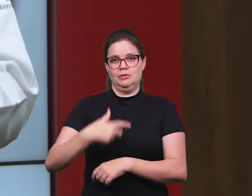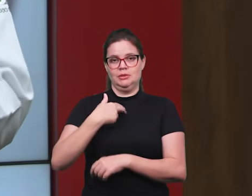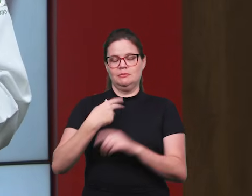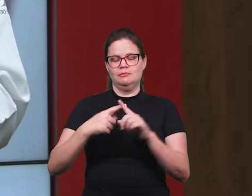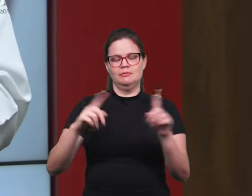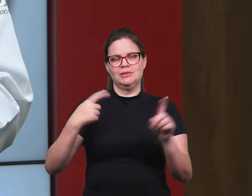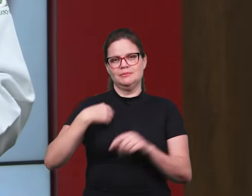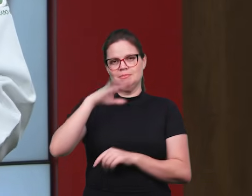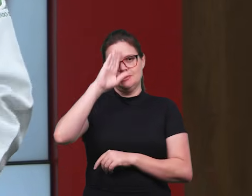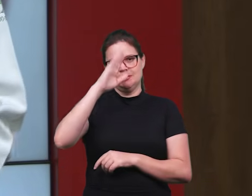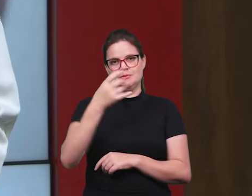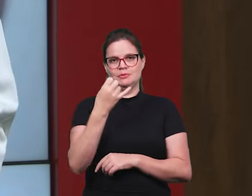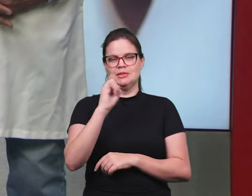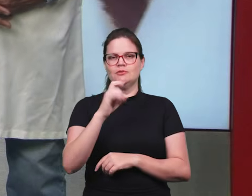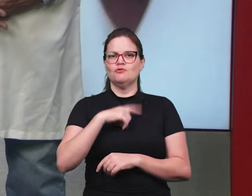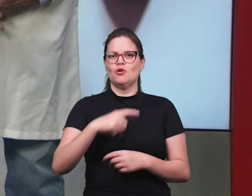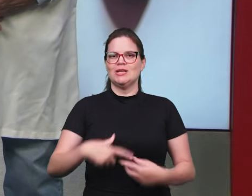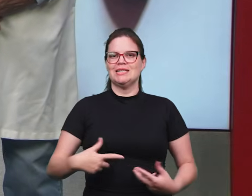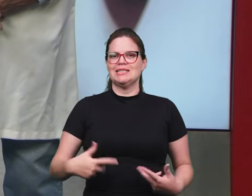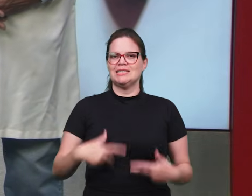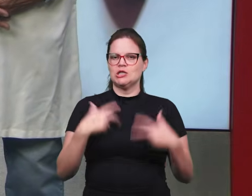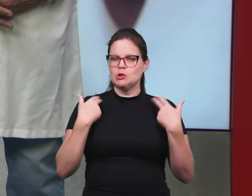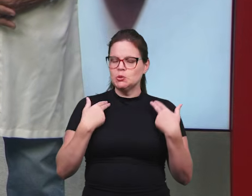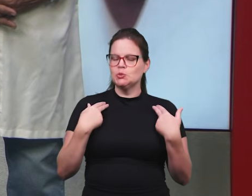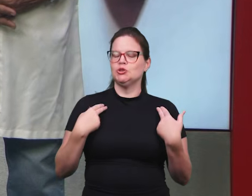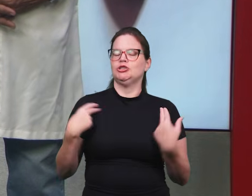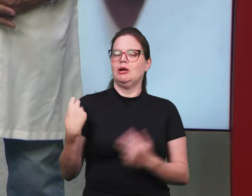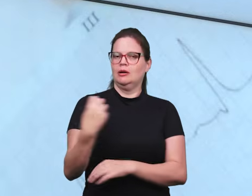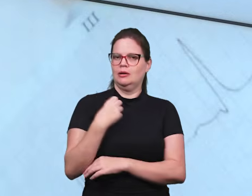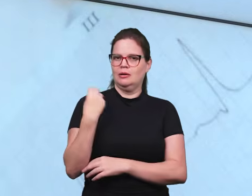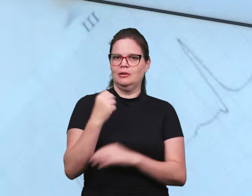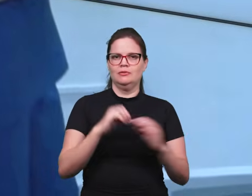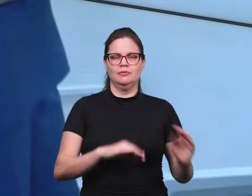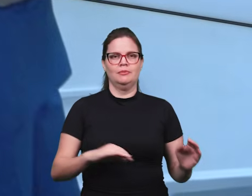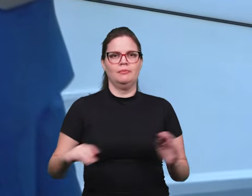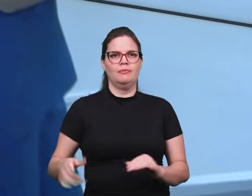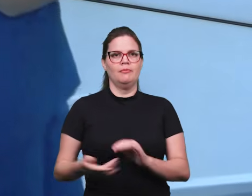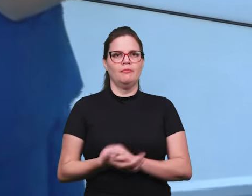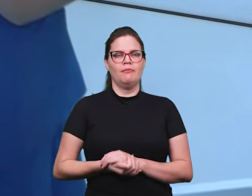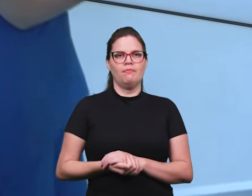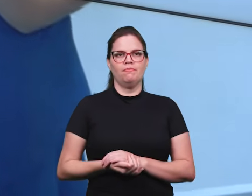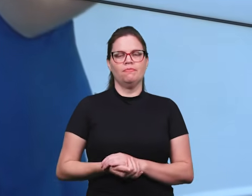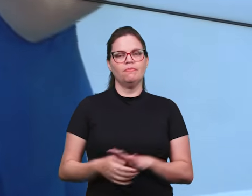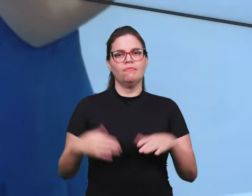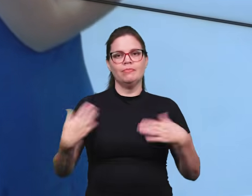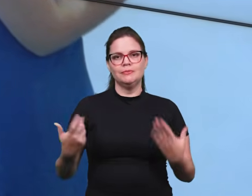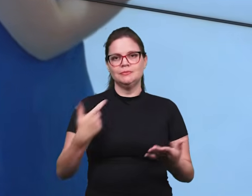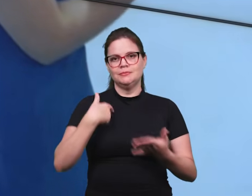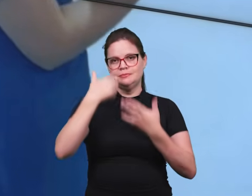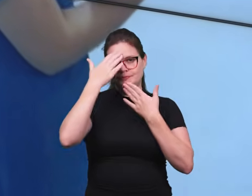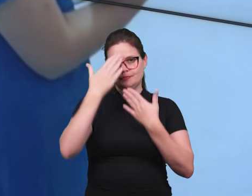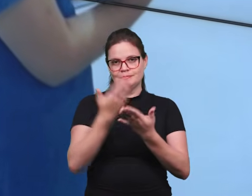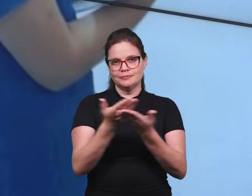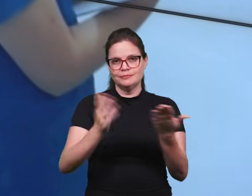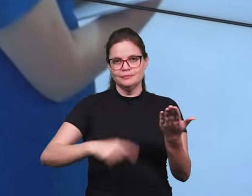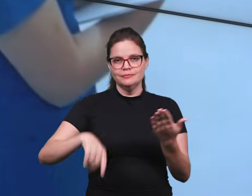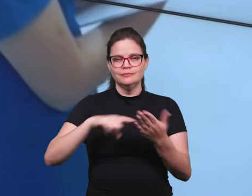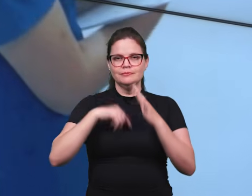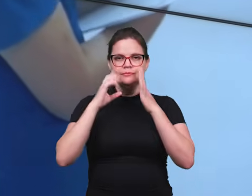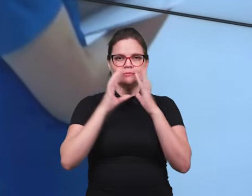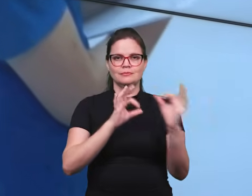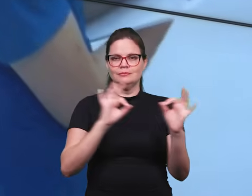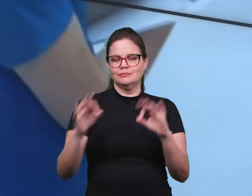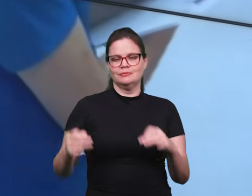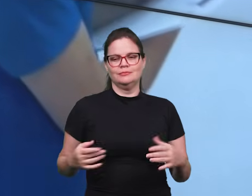quando é cirurgia de grande porte. Exato. E para isso, nós queremos agradecer você que ficou até